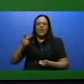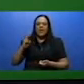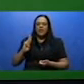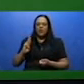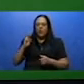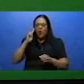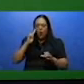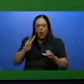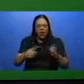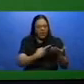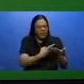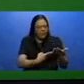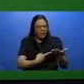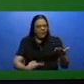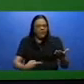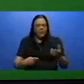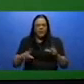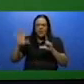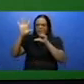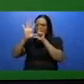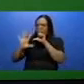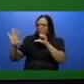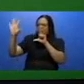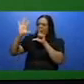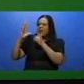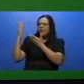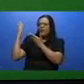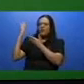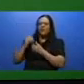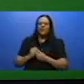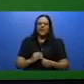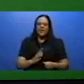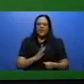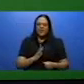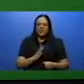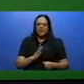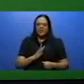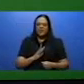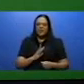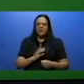essa imagem. Essa cidade, em